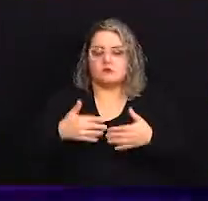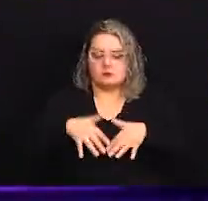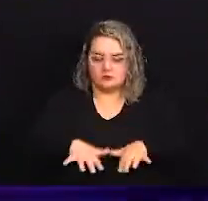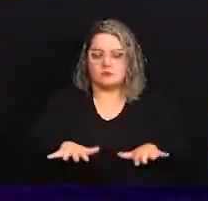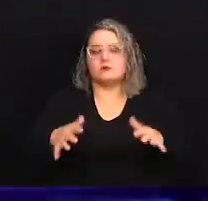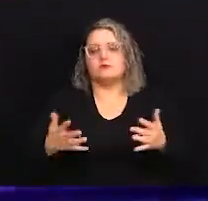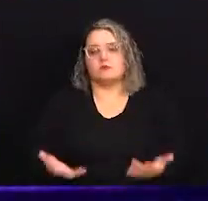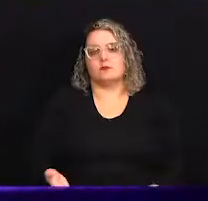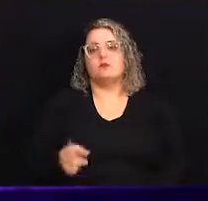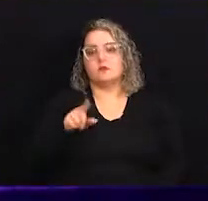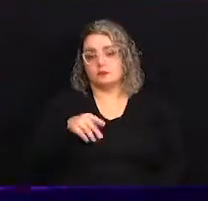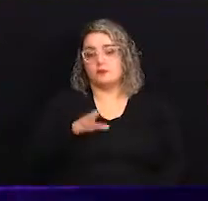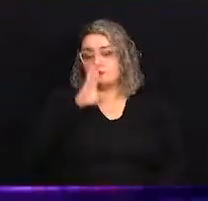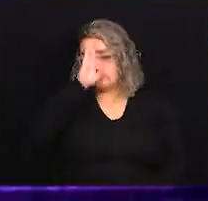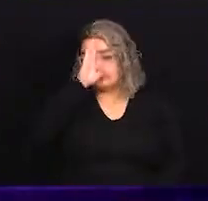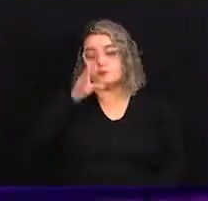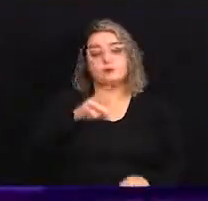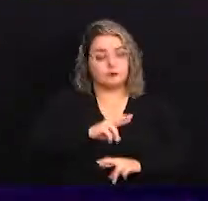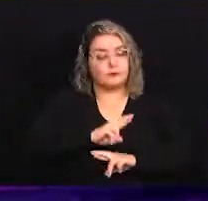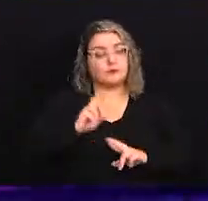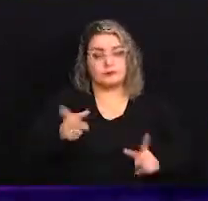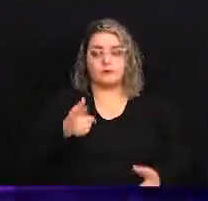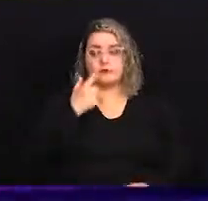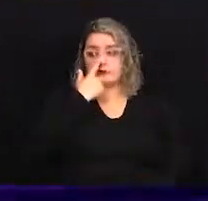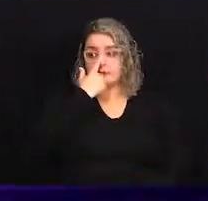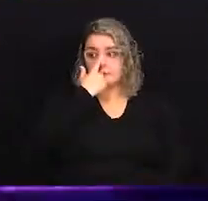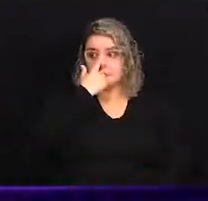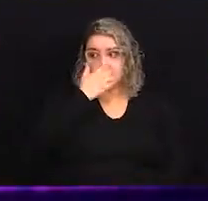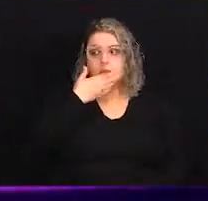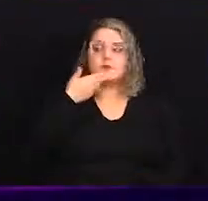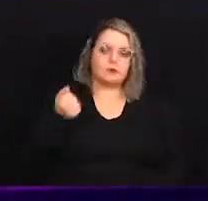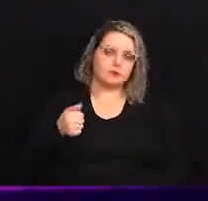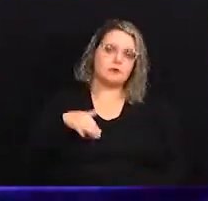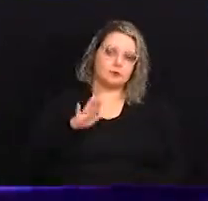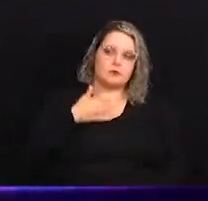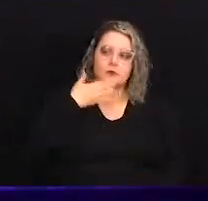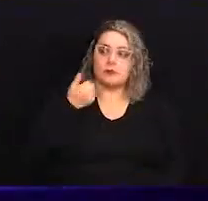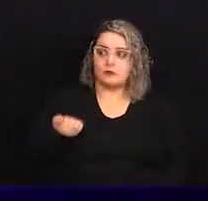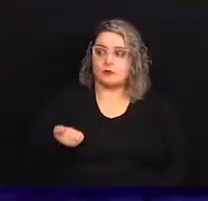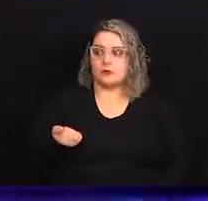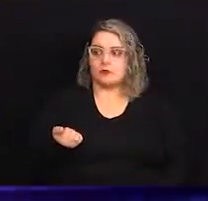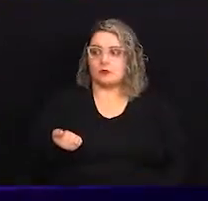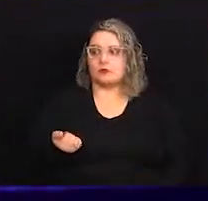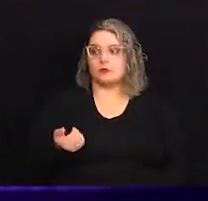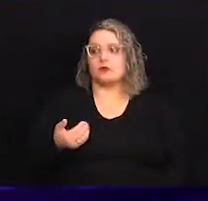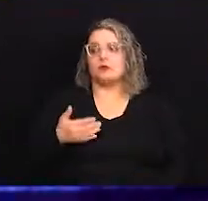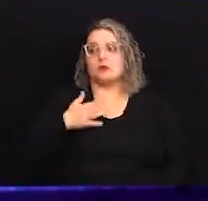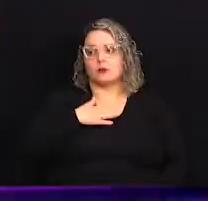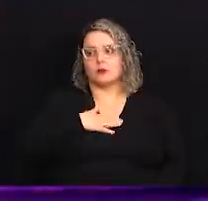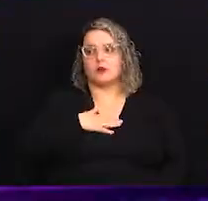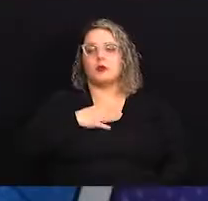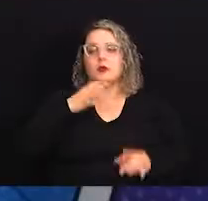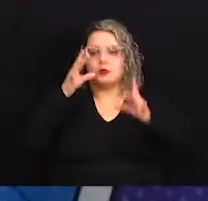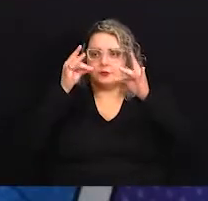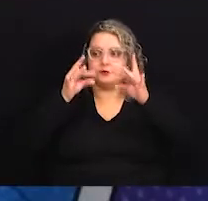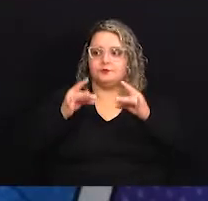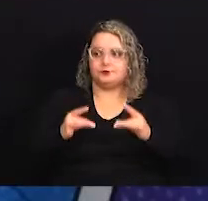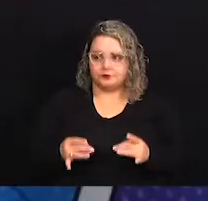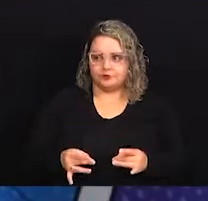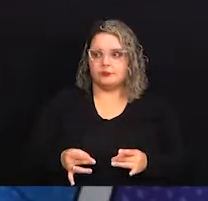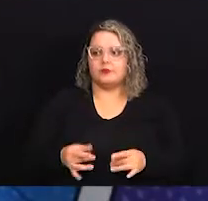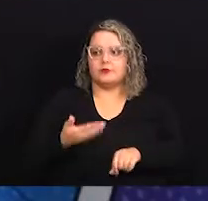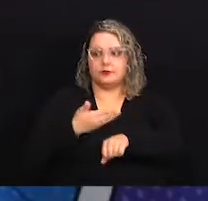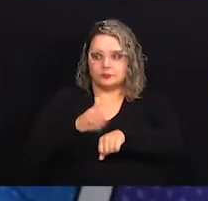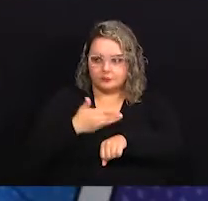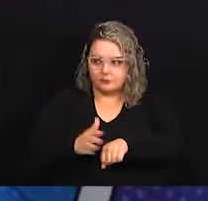ficou mais fluida. Então, isso eu acho que foi o principal diferencial de melhora, o que mais melhorou. Além disso, minhas descrições melhoraram bastante